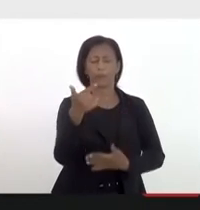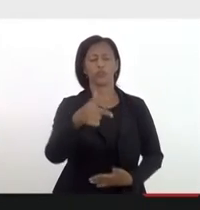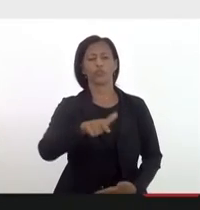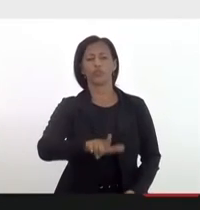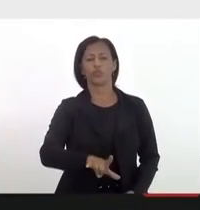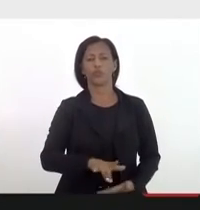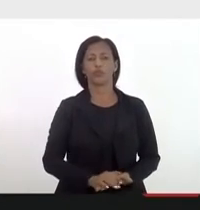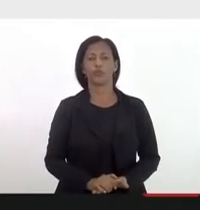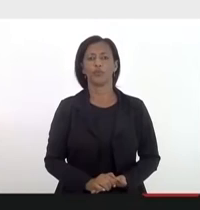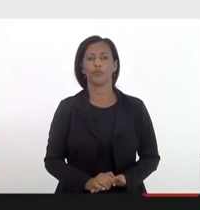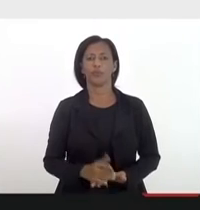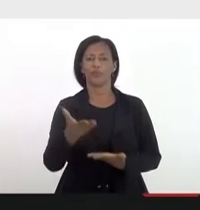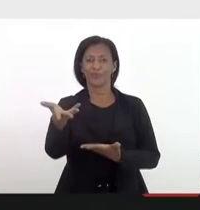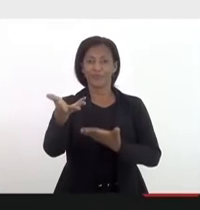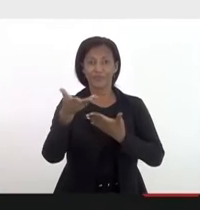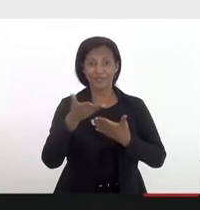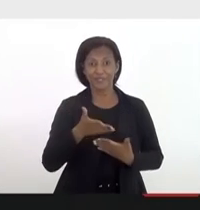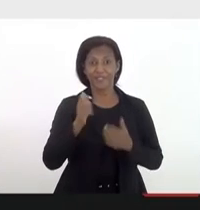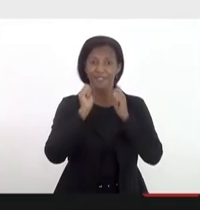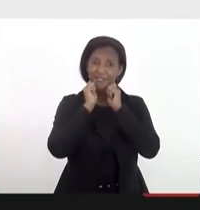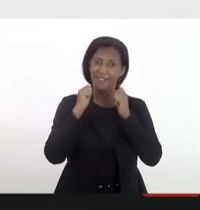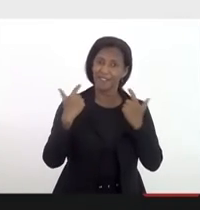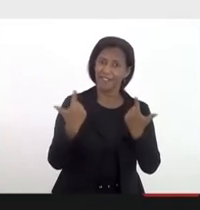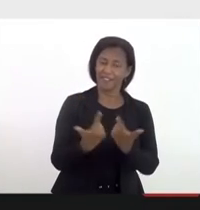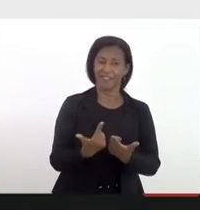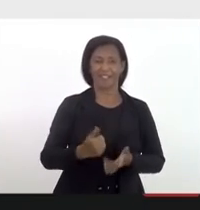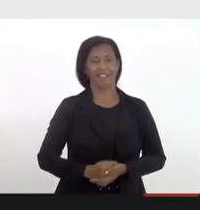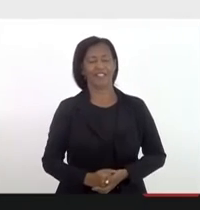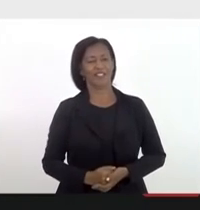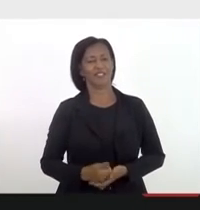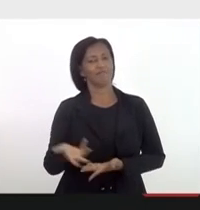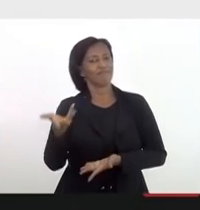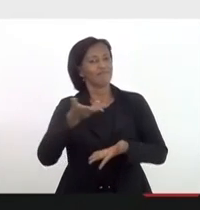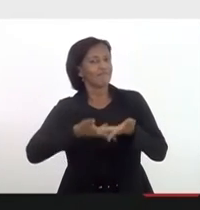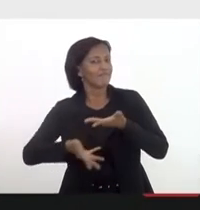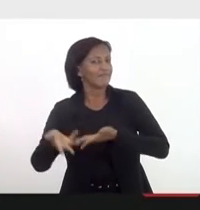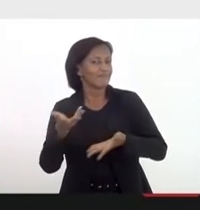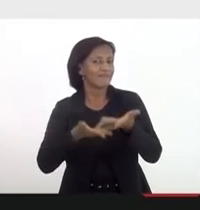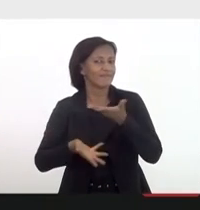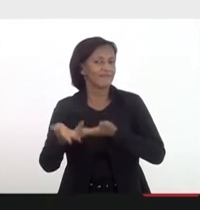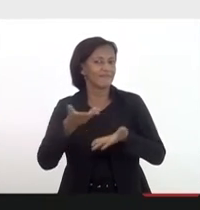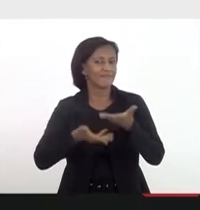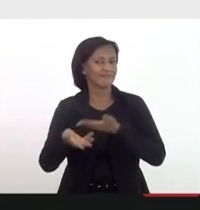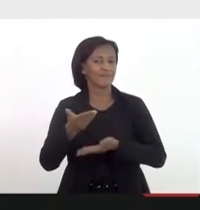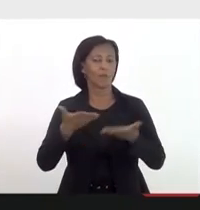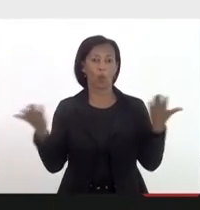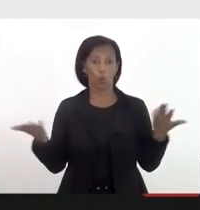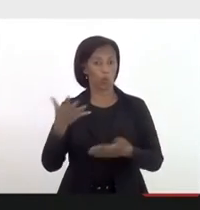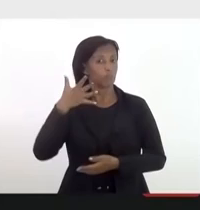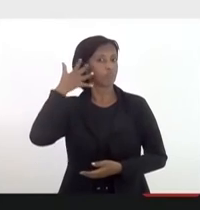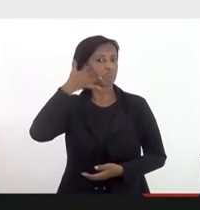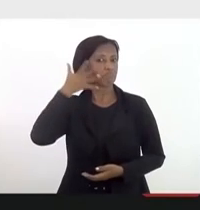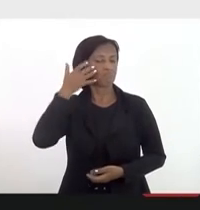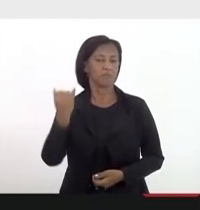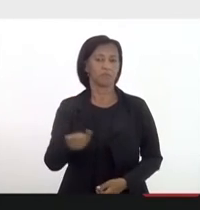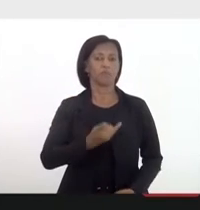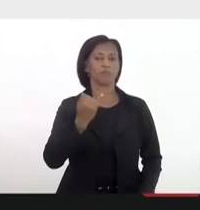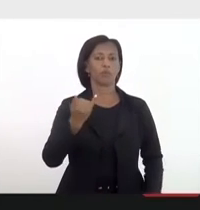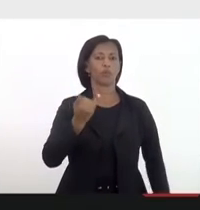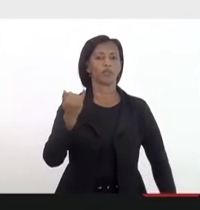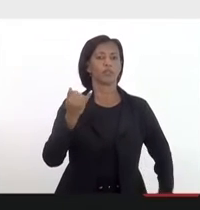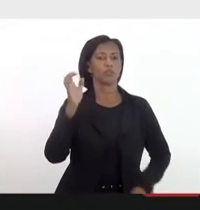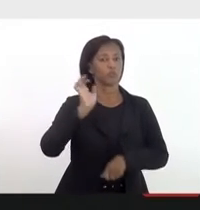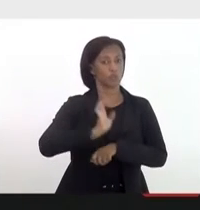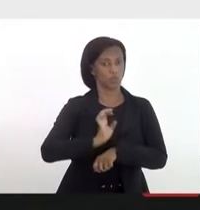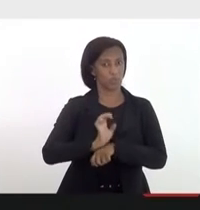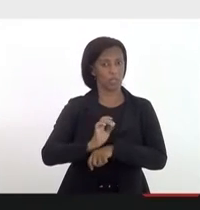novamente pelo convite da Alerj em participar desse evento muito importante para o estado e para o